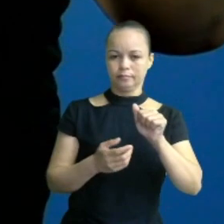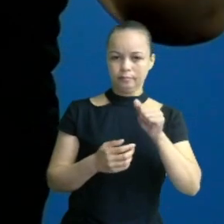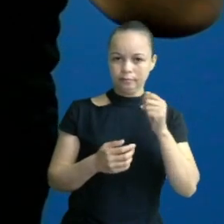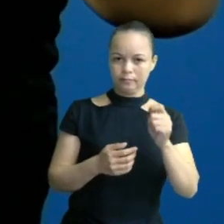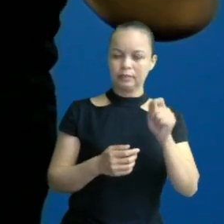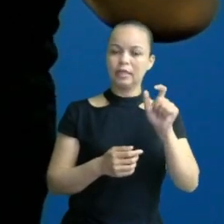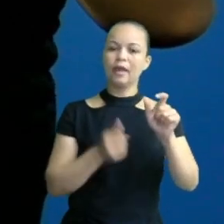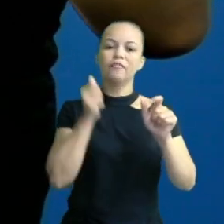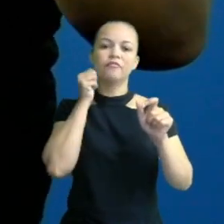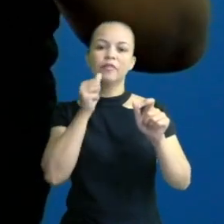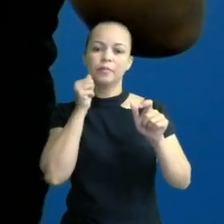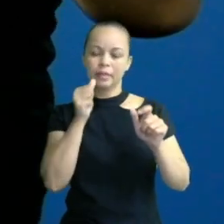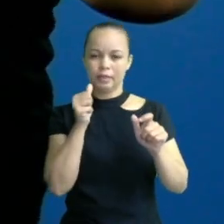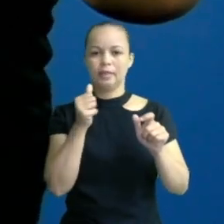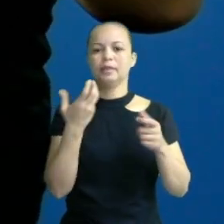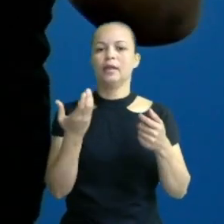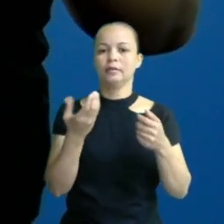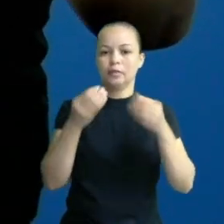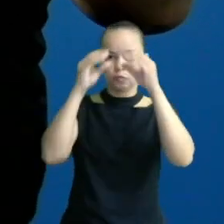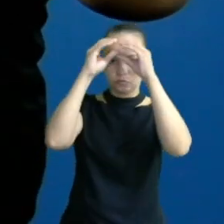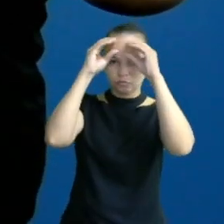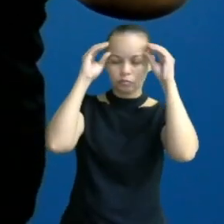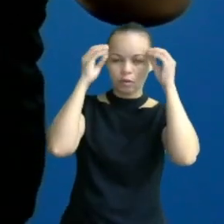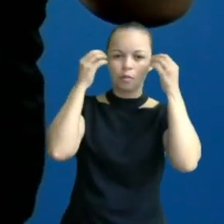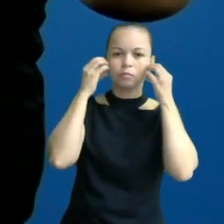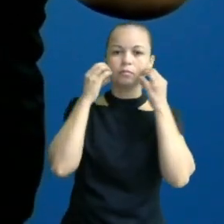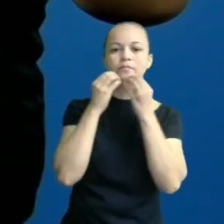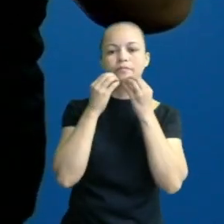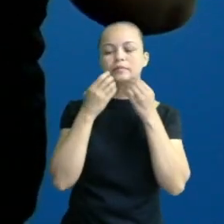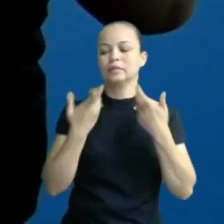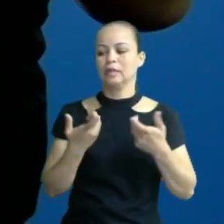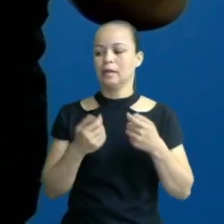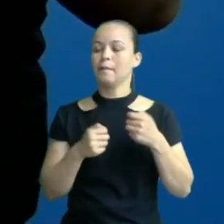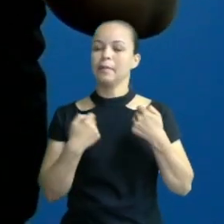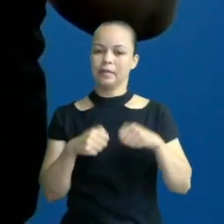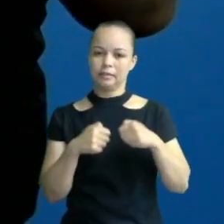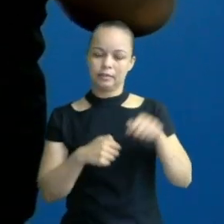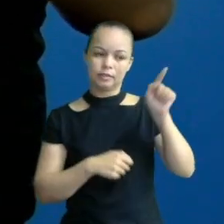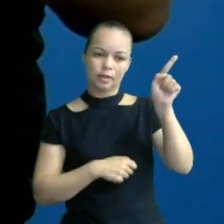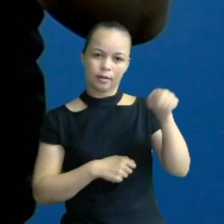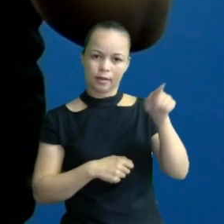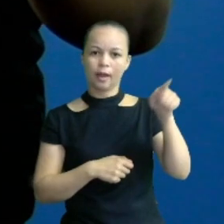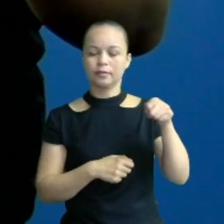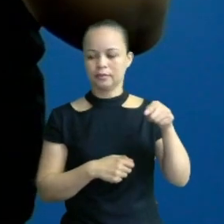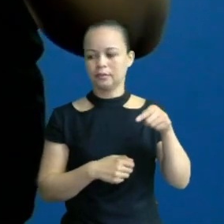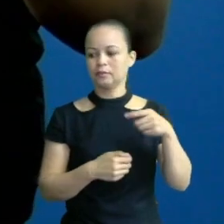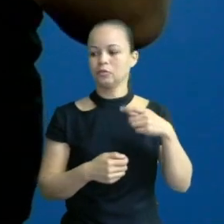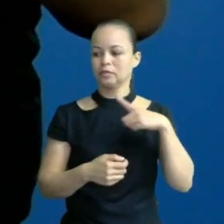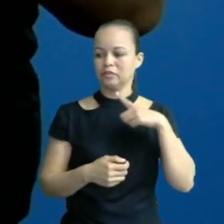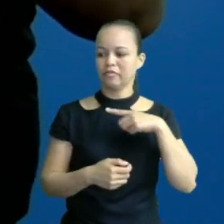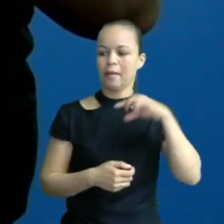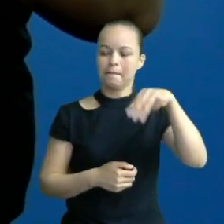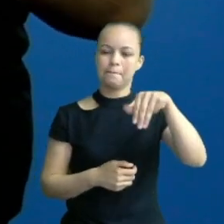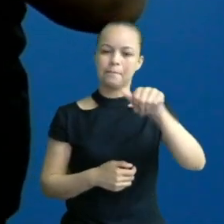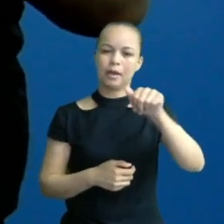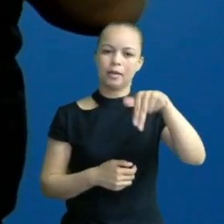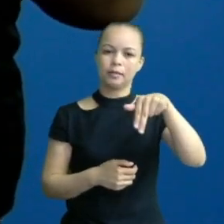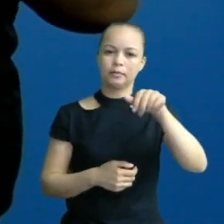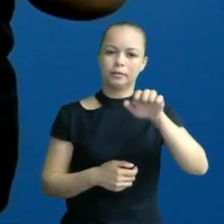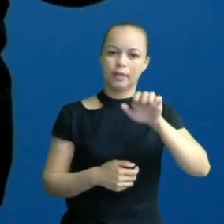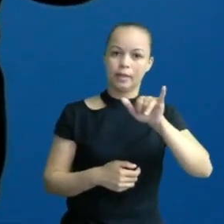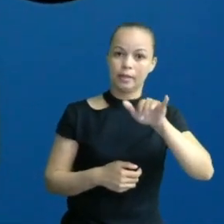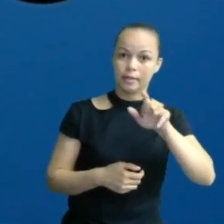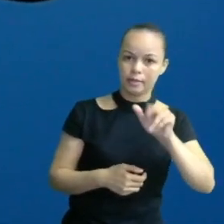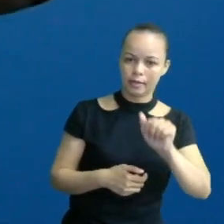está implícita, deverá se utilizar o sinal de crase, tá bom? É muito